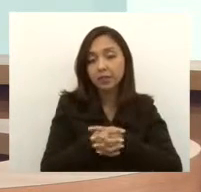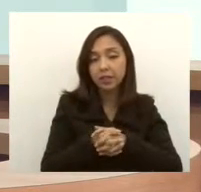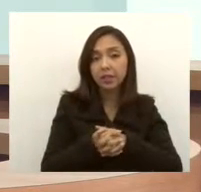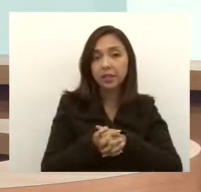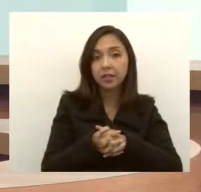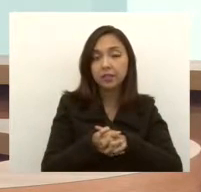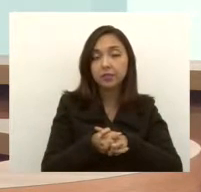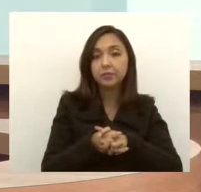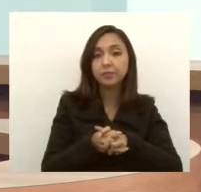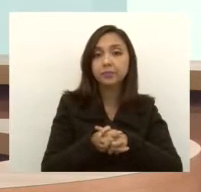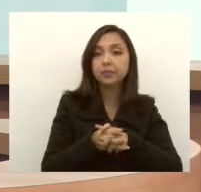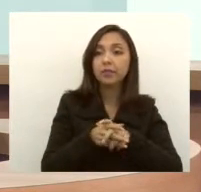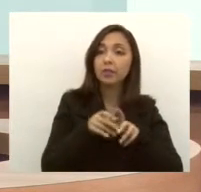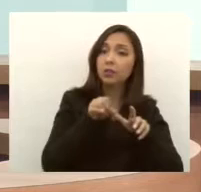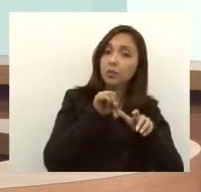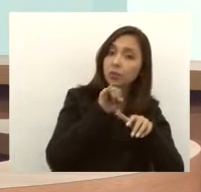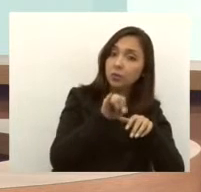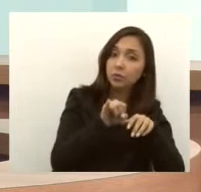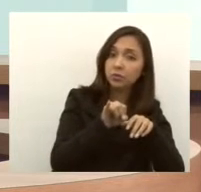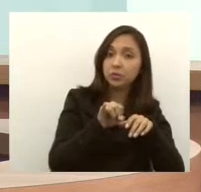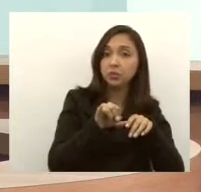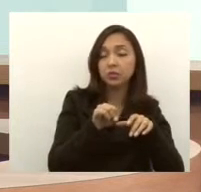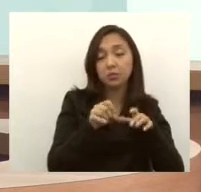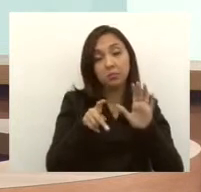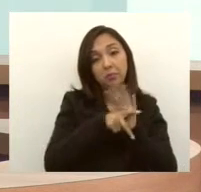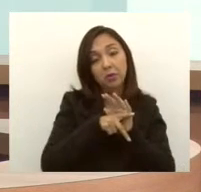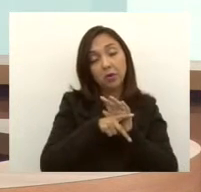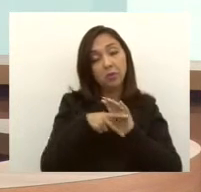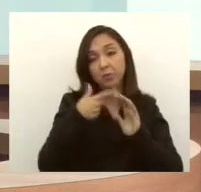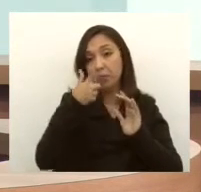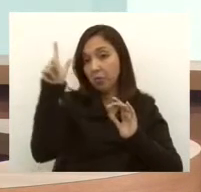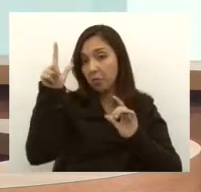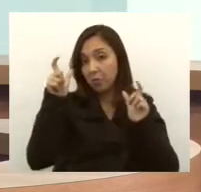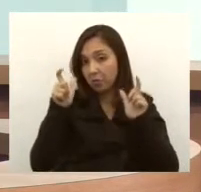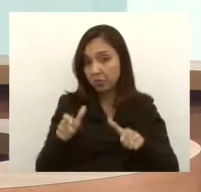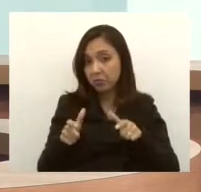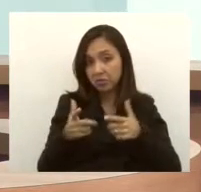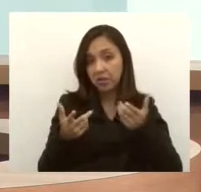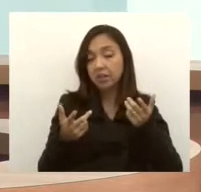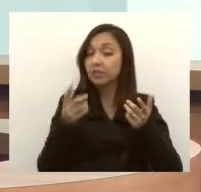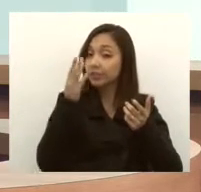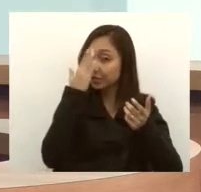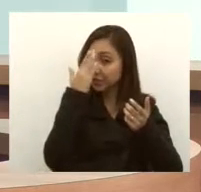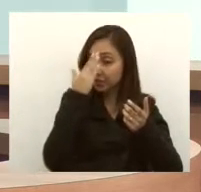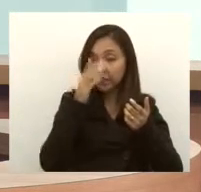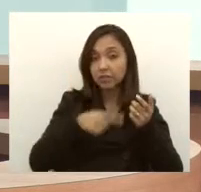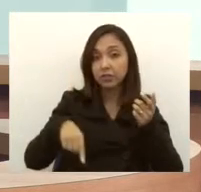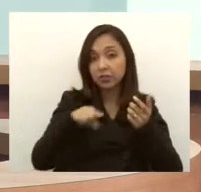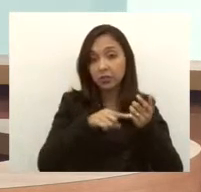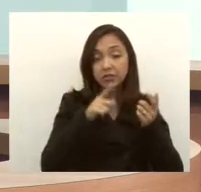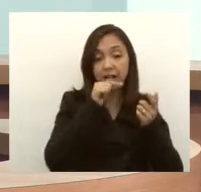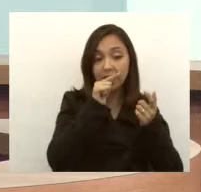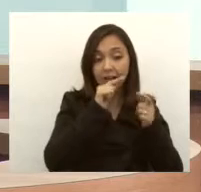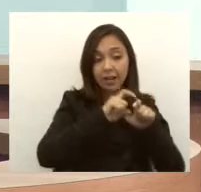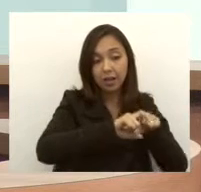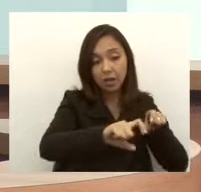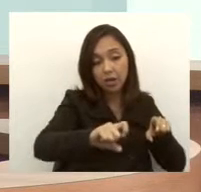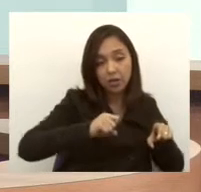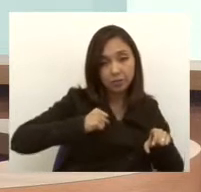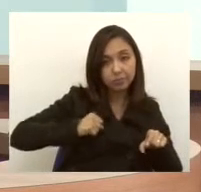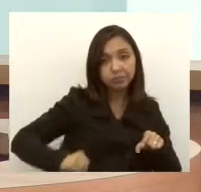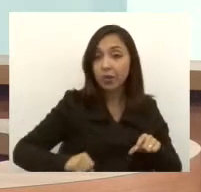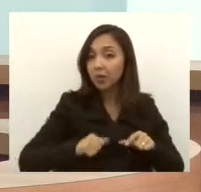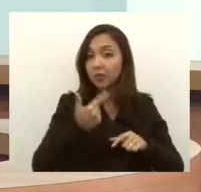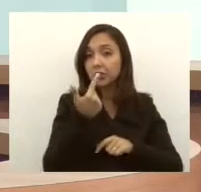se foi para cobrir o rombo do Tesouro Municipal. Só sei que o nosso Serviço Autônomo de Água e Esgoto, que era uma empresa